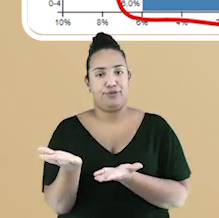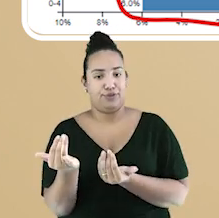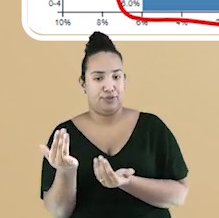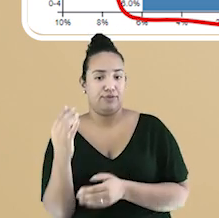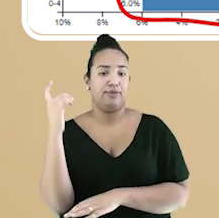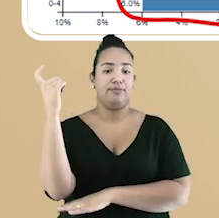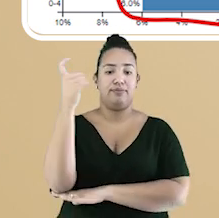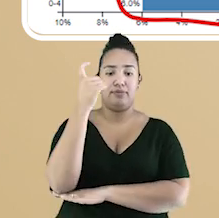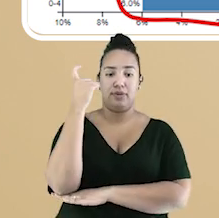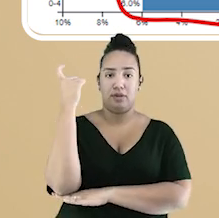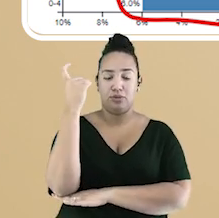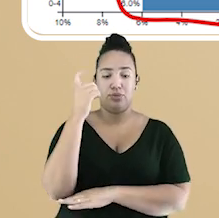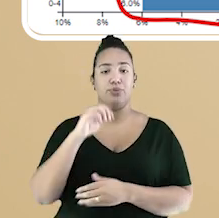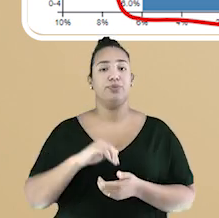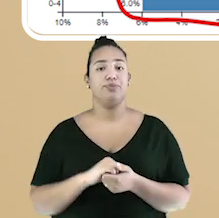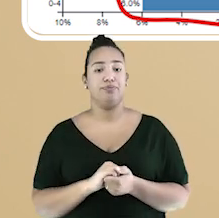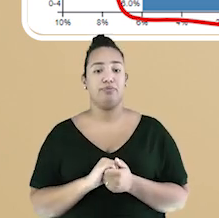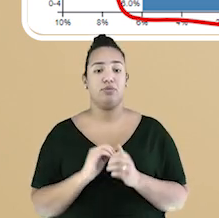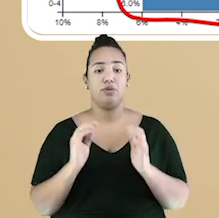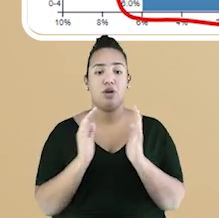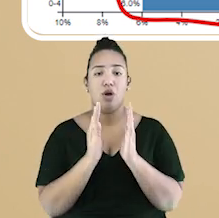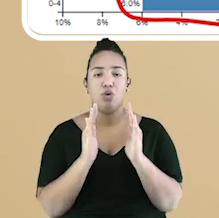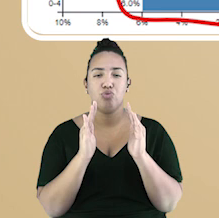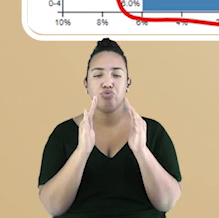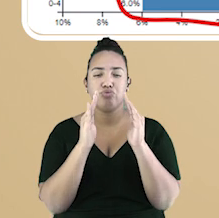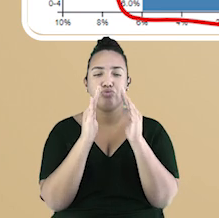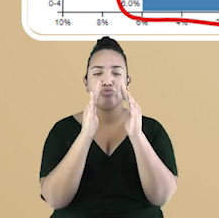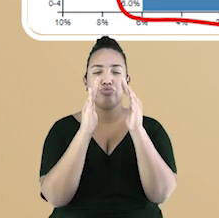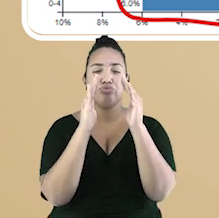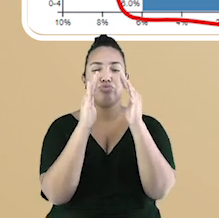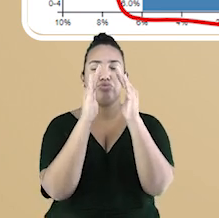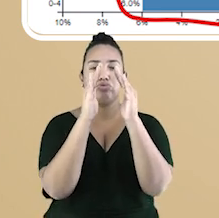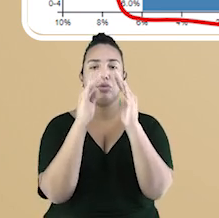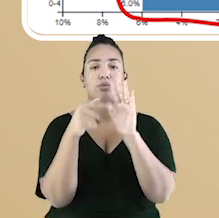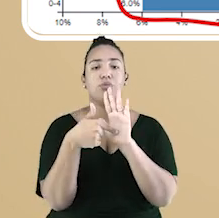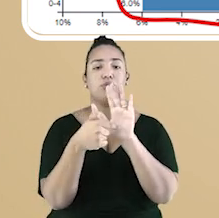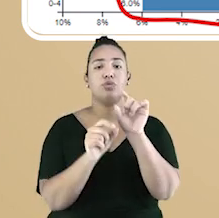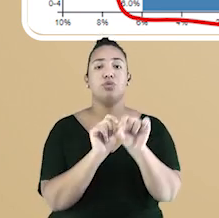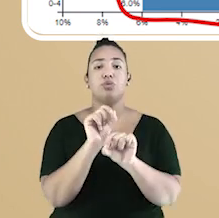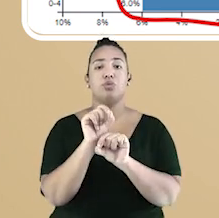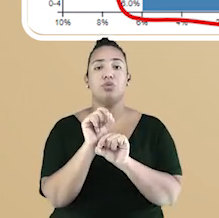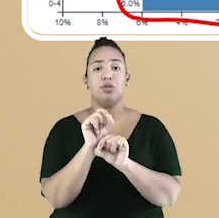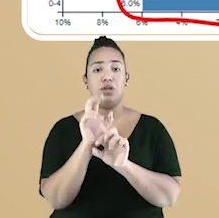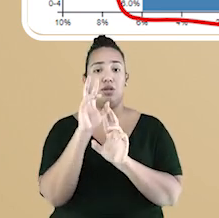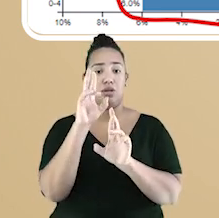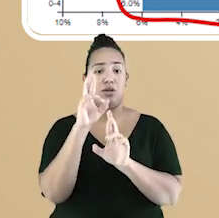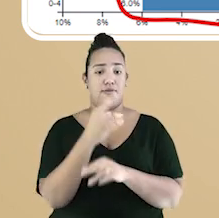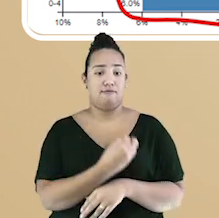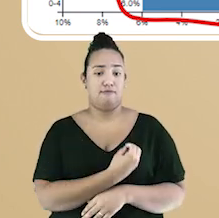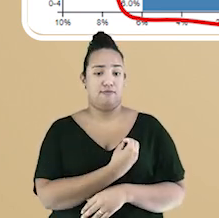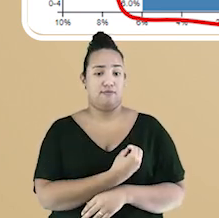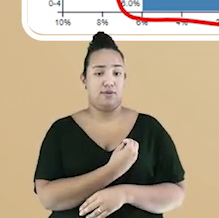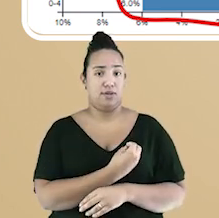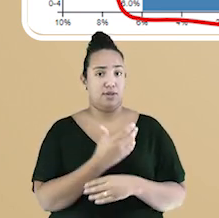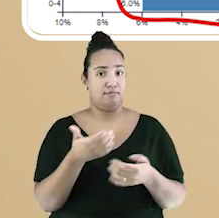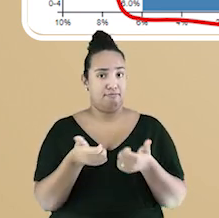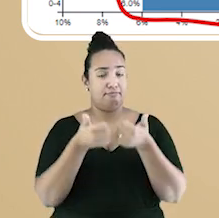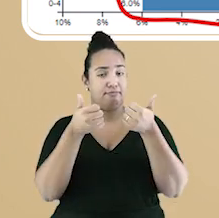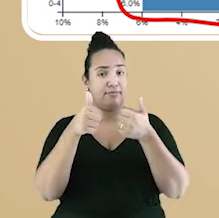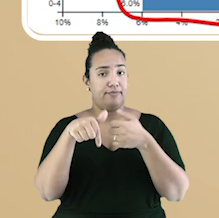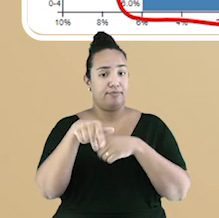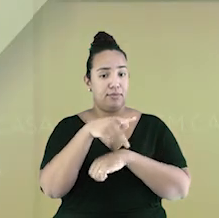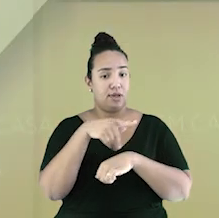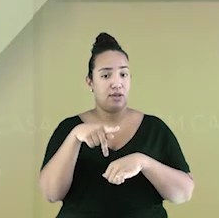os adultos. E vai se afunilando até chegar ao topo, demonstrando que a expectativa de vida não é tão alta